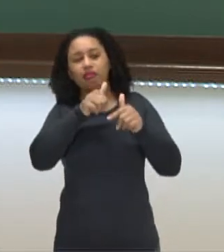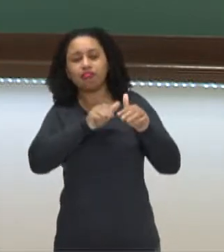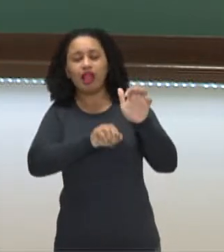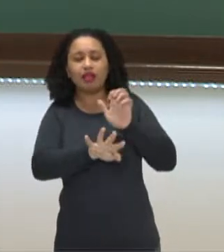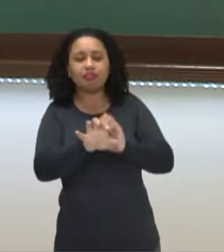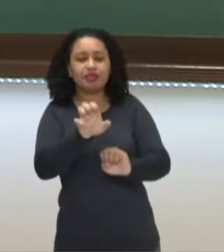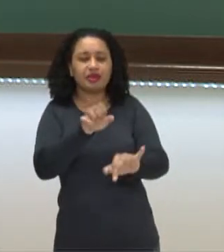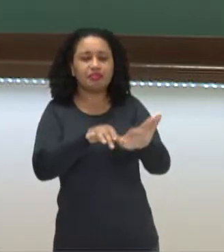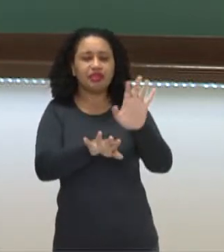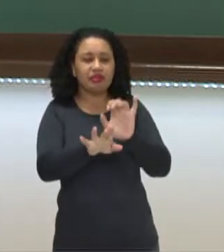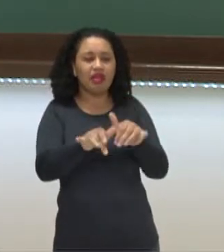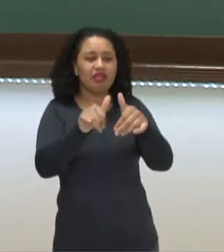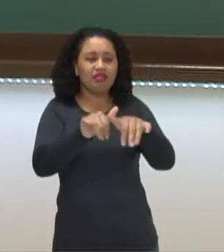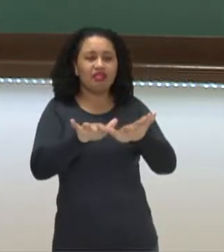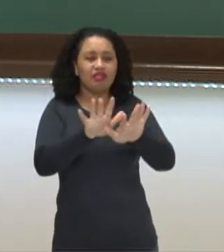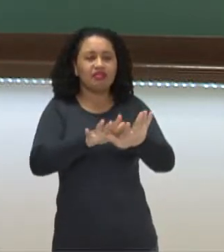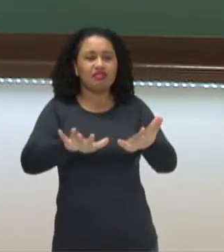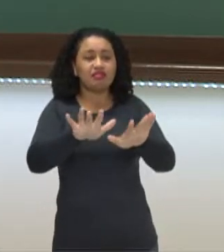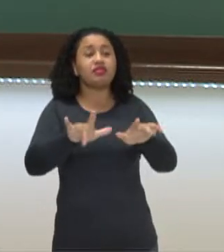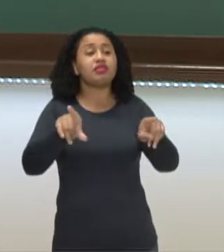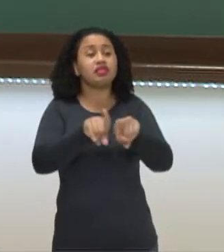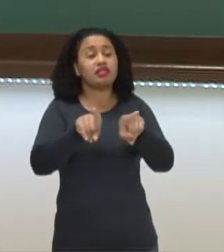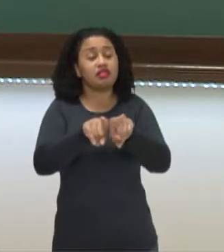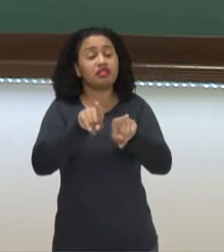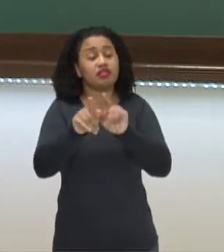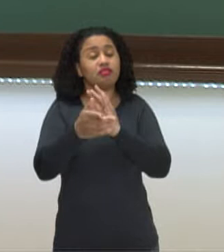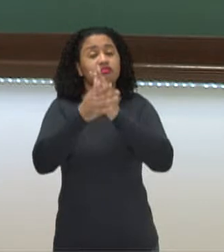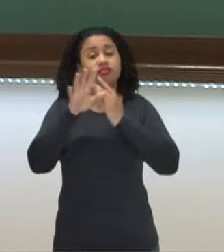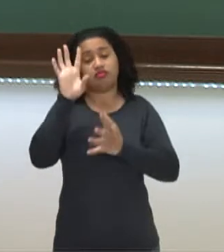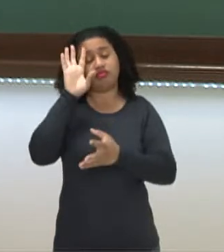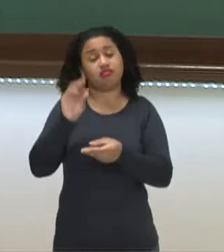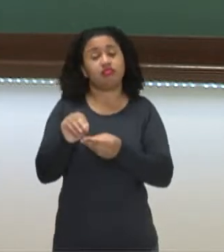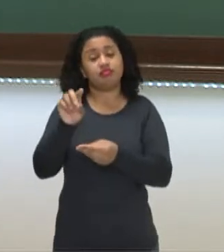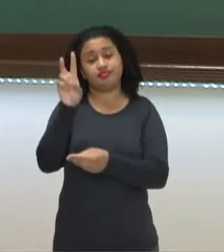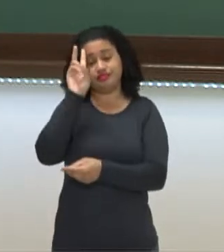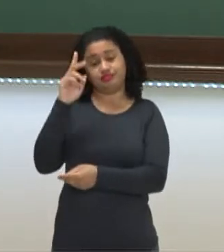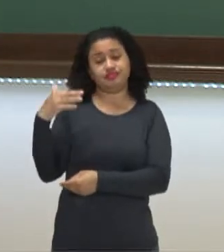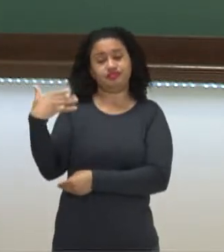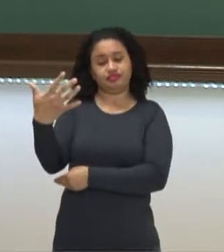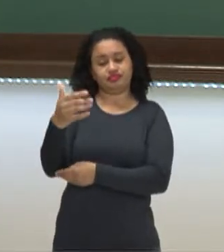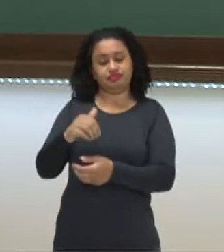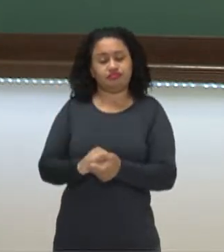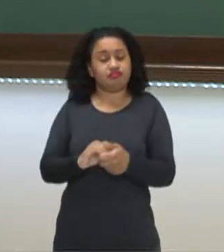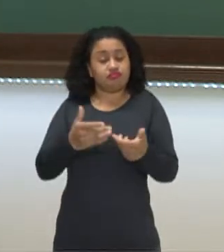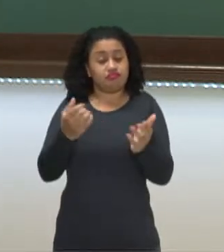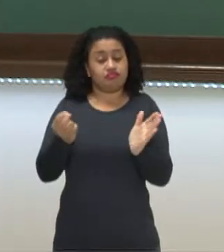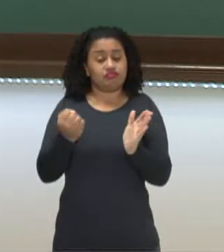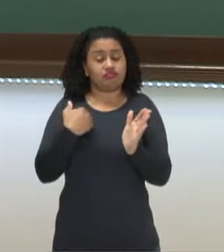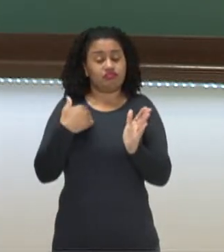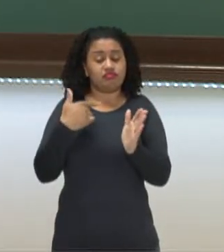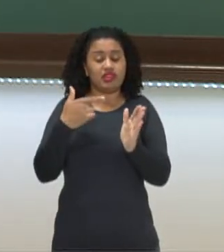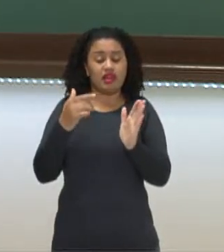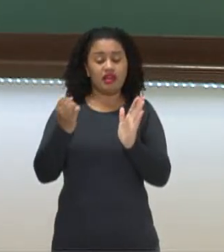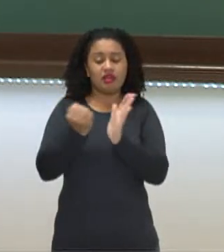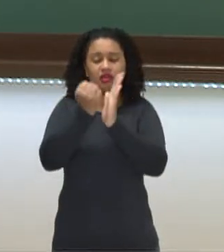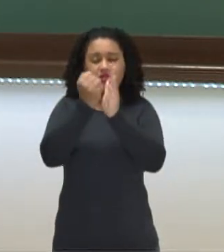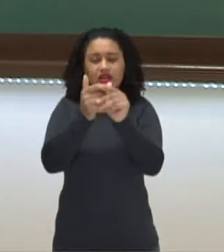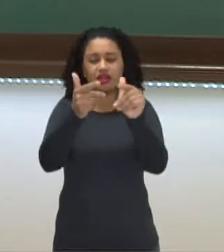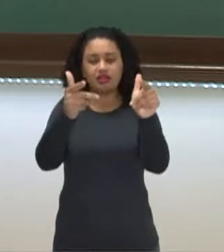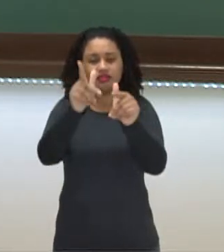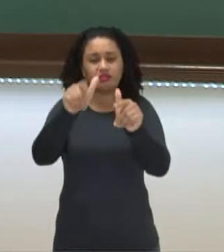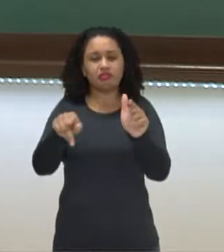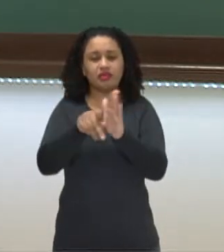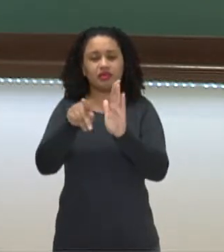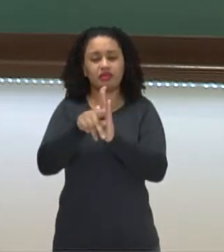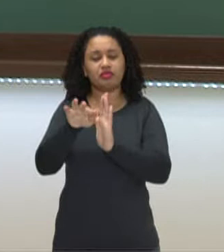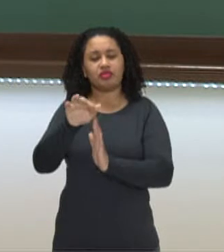ficaram fossilizados ajudam a entender um pouco dessa história. Então os registros fósseis são uns dos elementos,